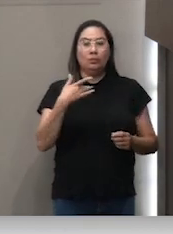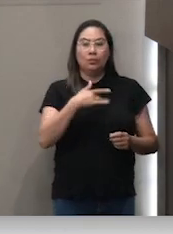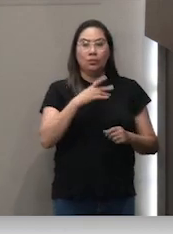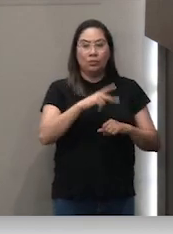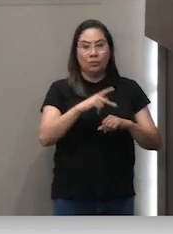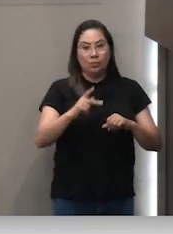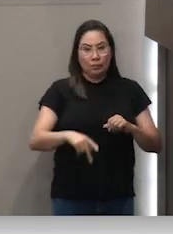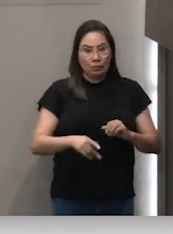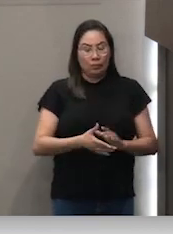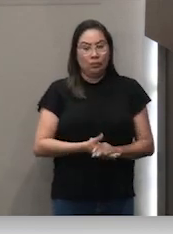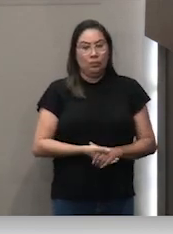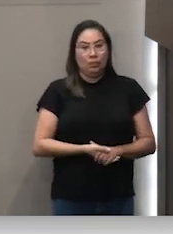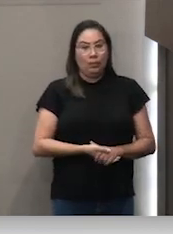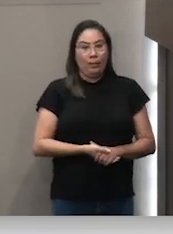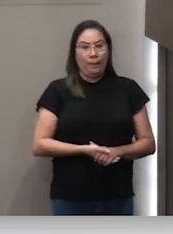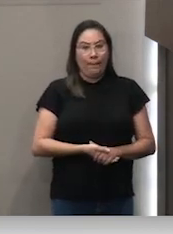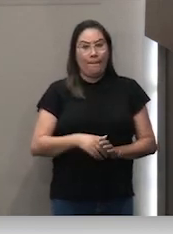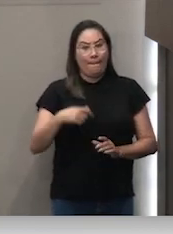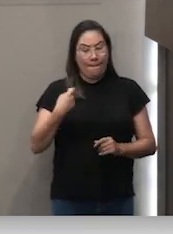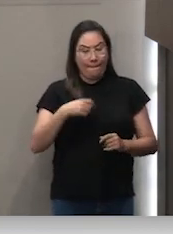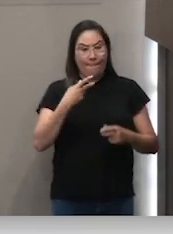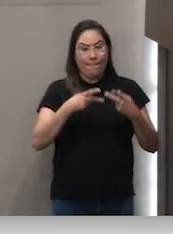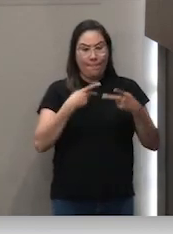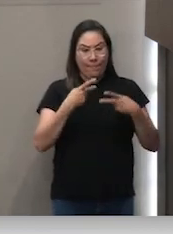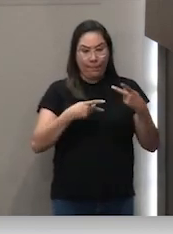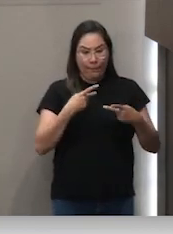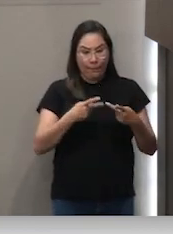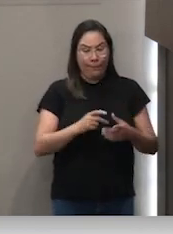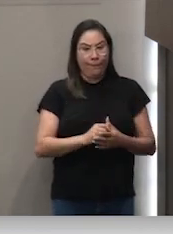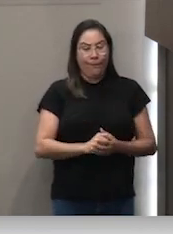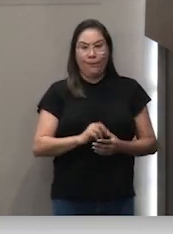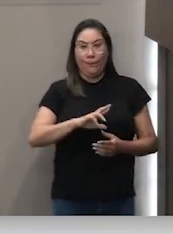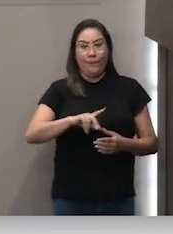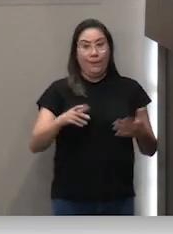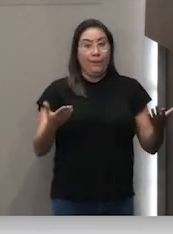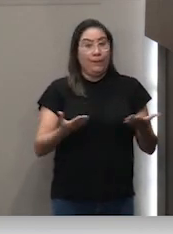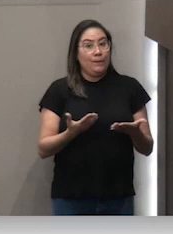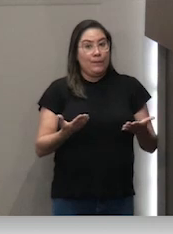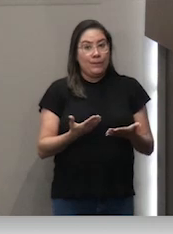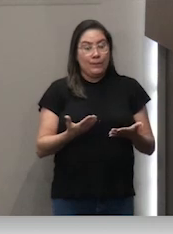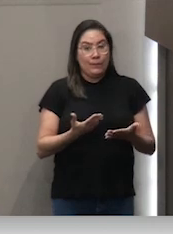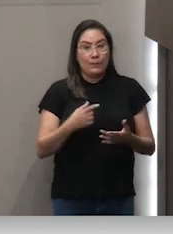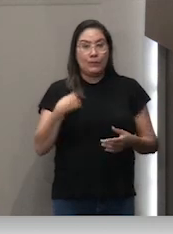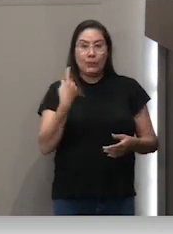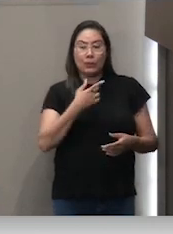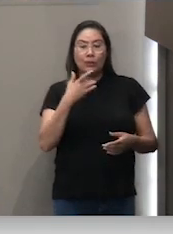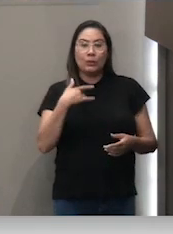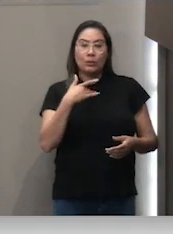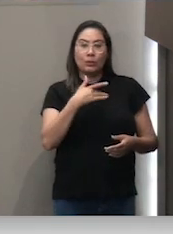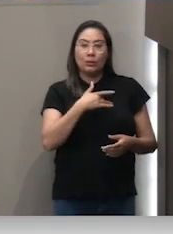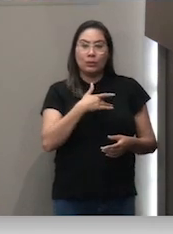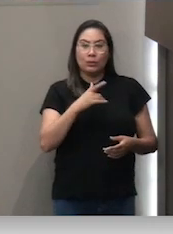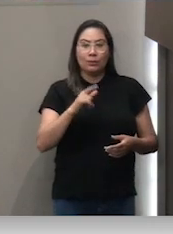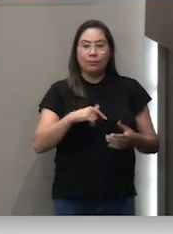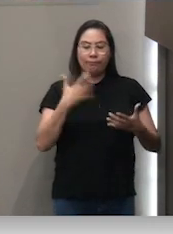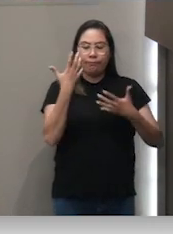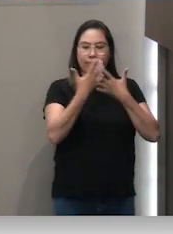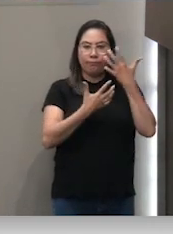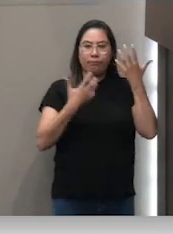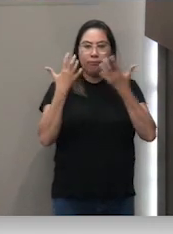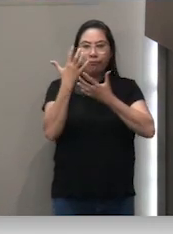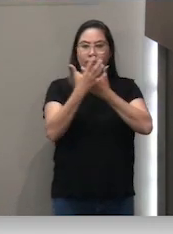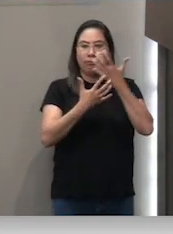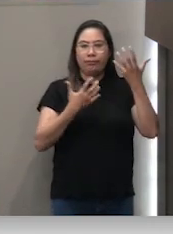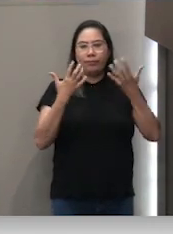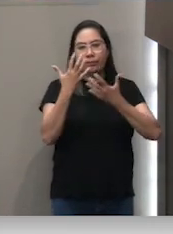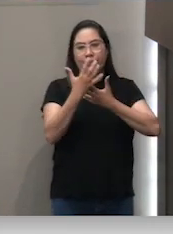Passo Fundo, aqui que seja dita. E não é de hoje. Nossa saúde é maquiada. É